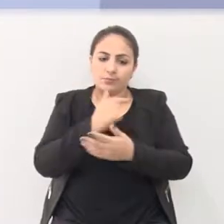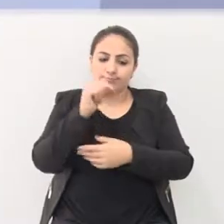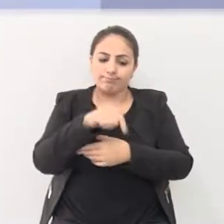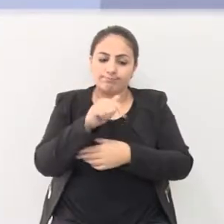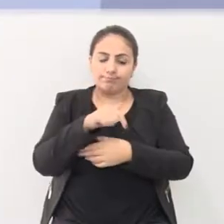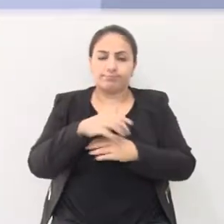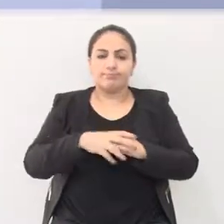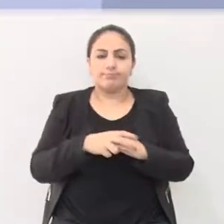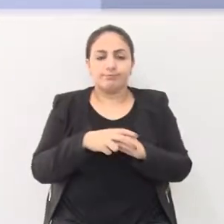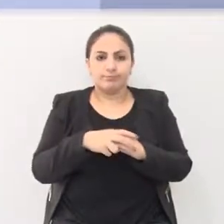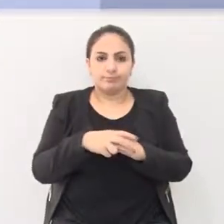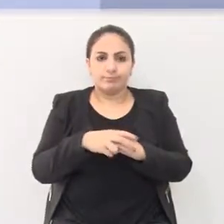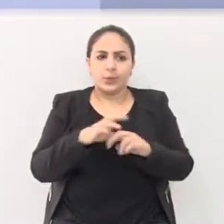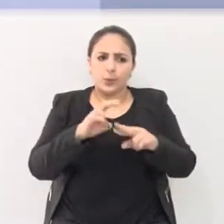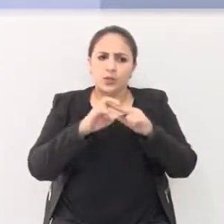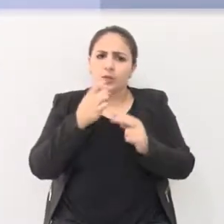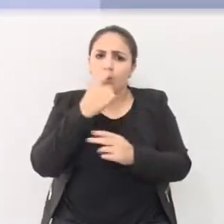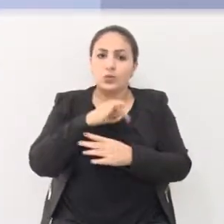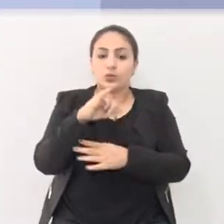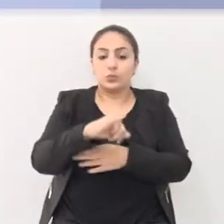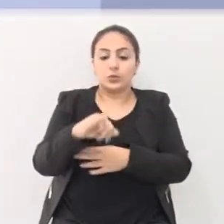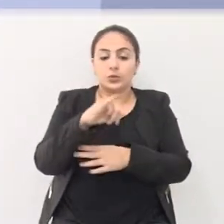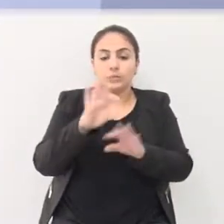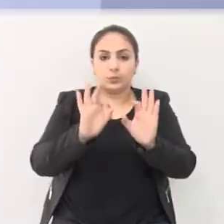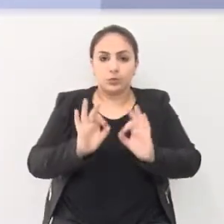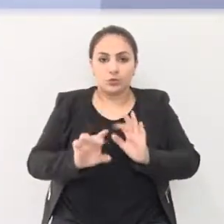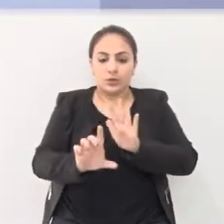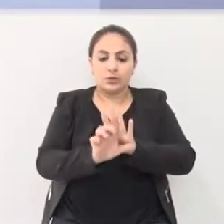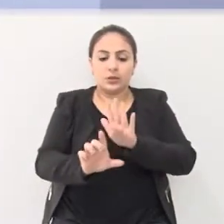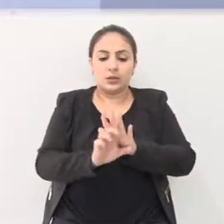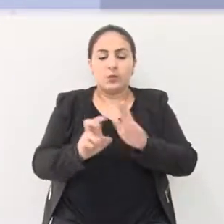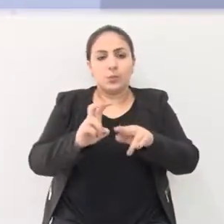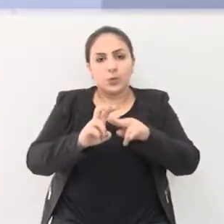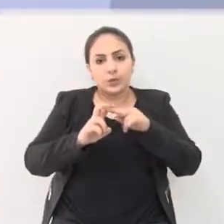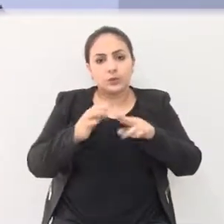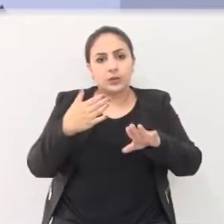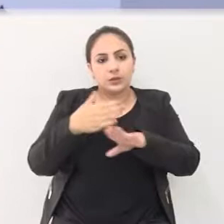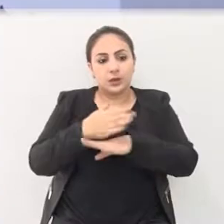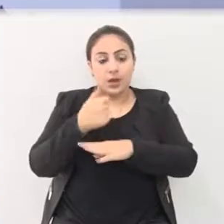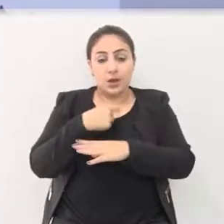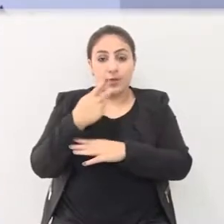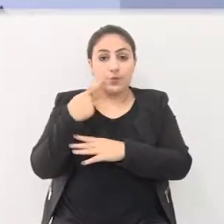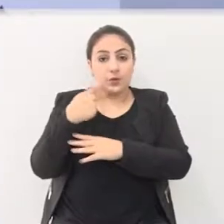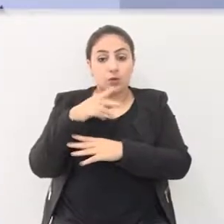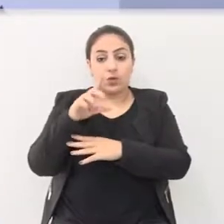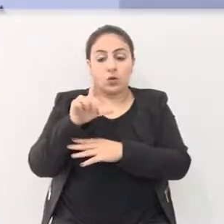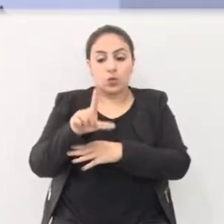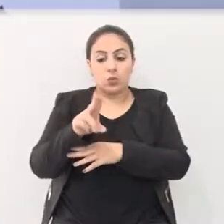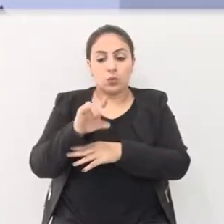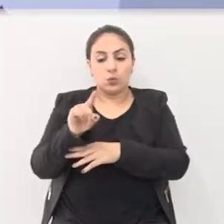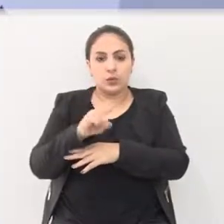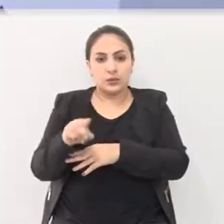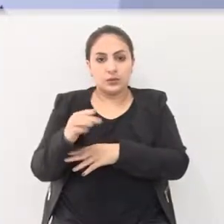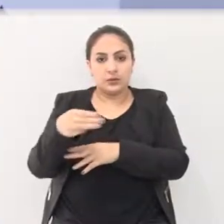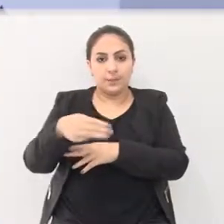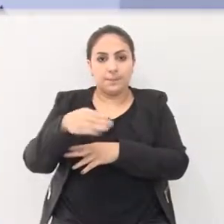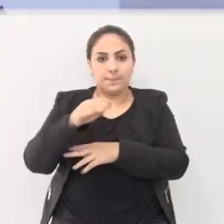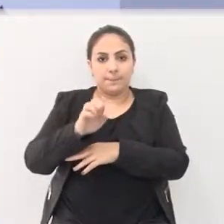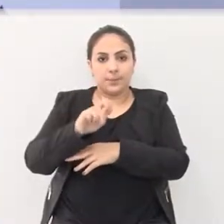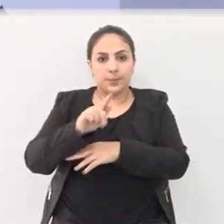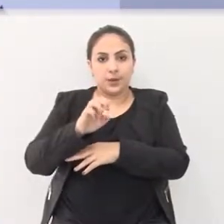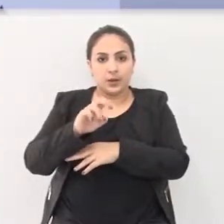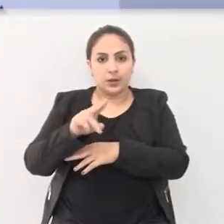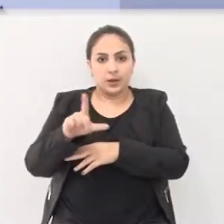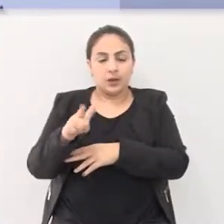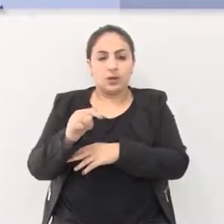para o comércio local. Com isso, eu acho que é muito importante esse projeto de lei, por isso que entramos, eu e o vereador Luiz Miguel, entramos com essa